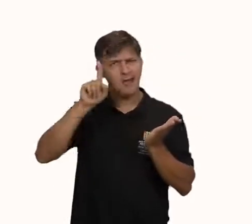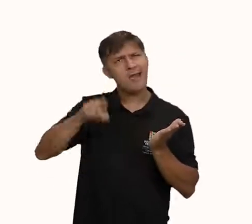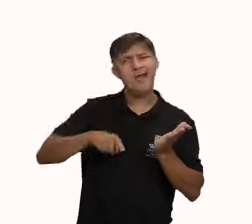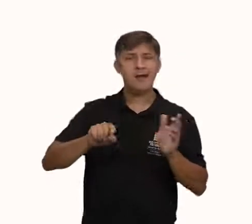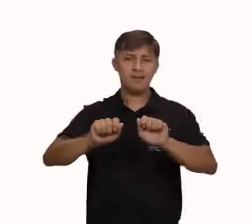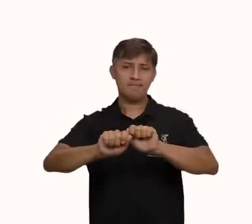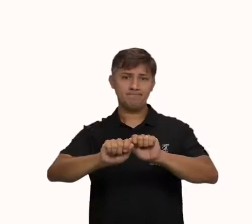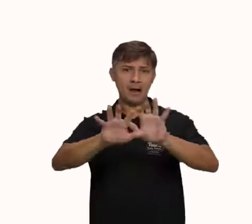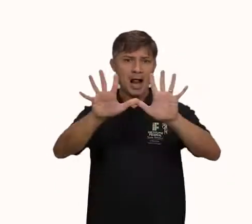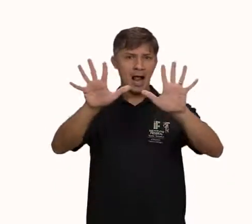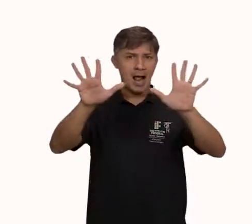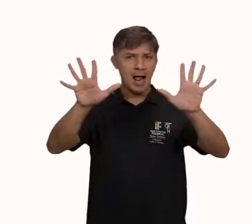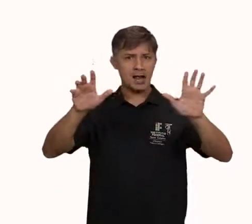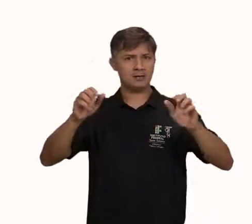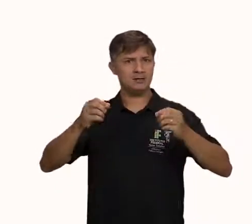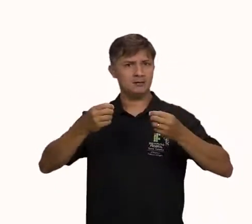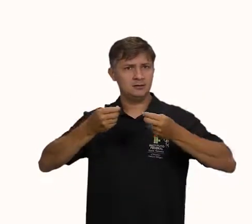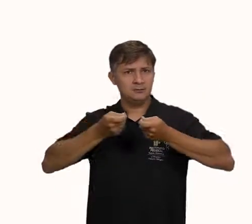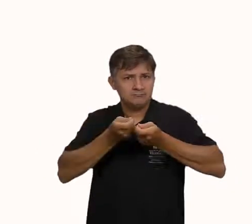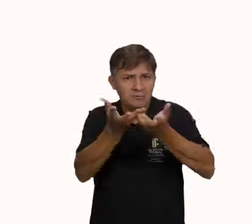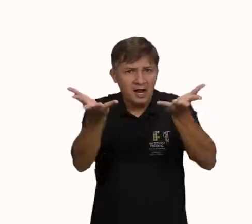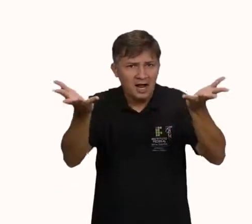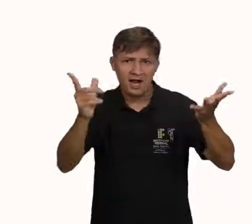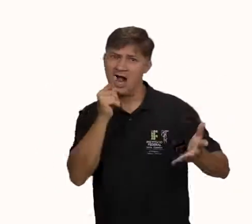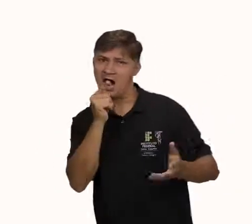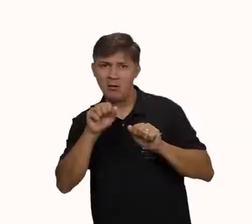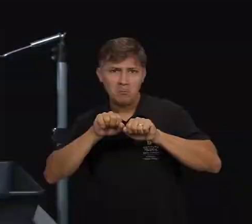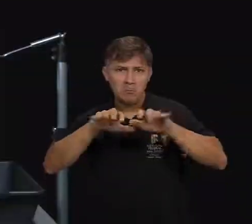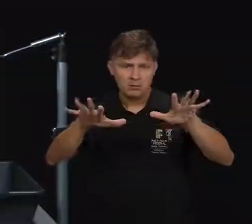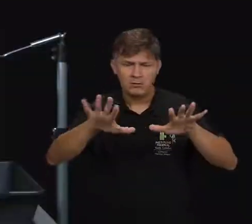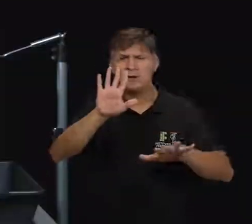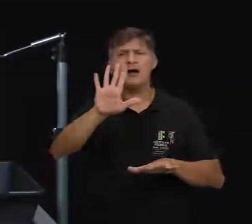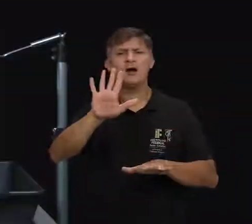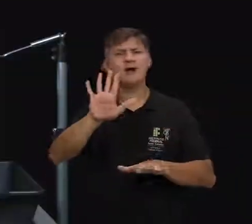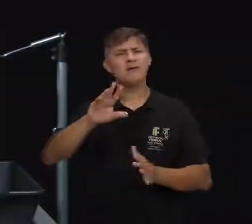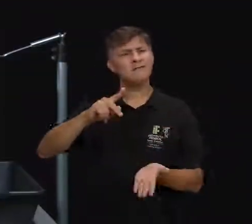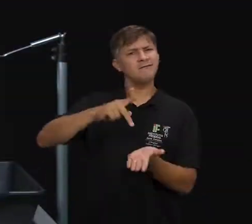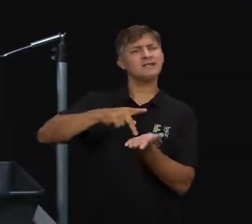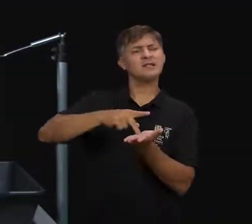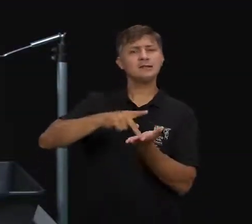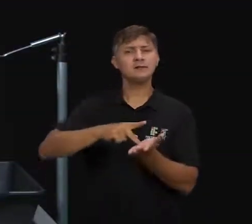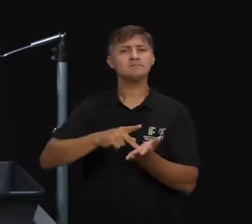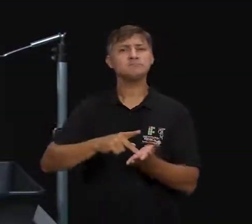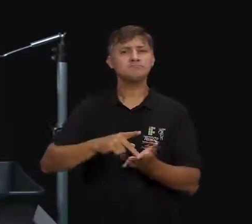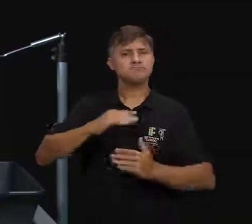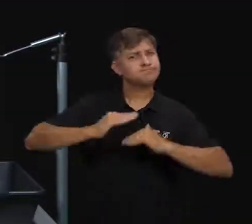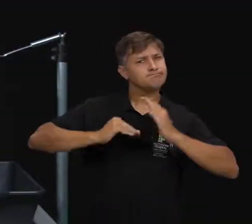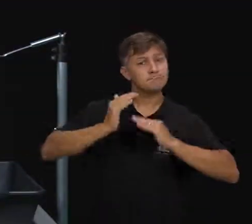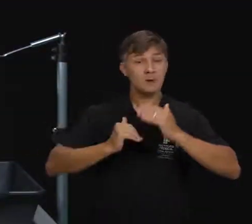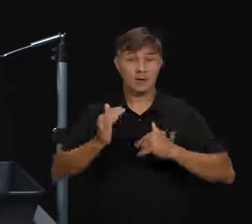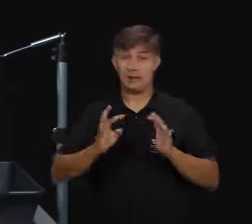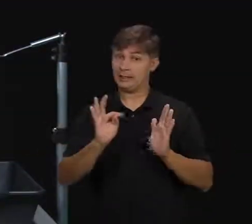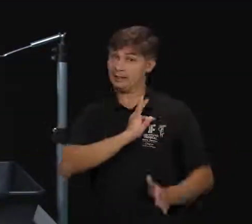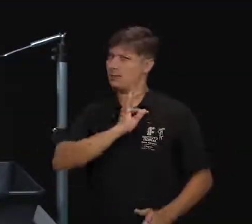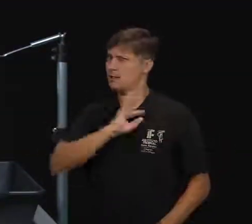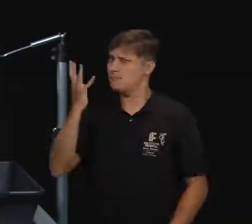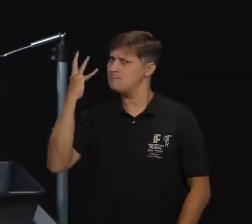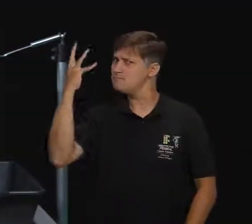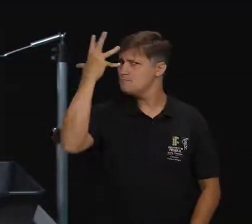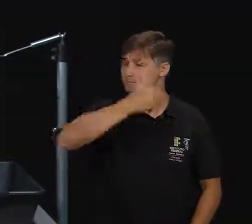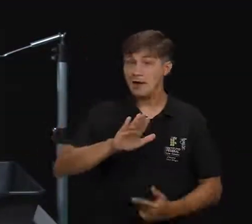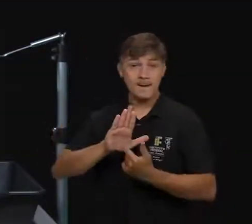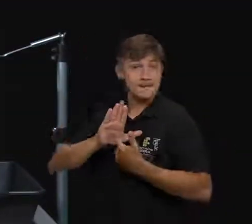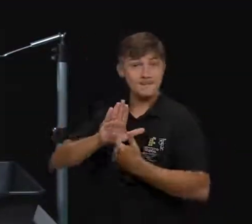inglês, que está relacionada a respingo, salpicar, tem várias coisas. Mas na prática o splash é uma técnica